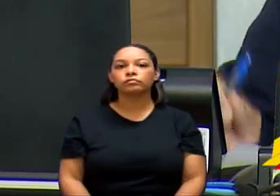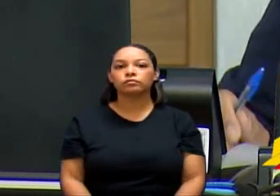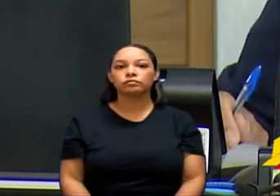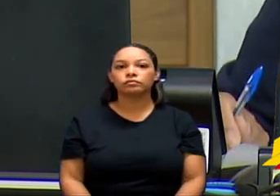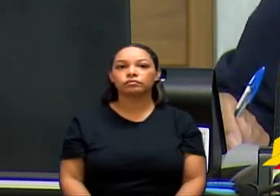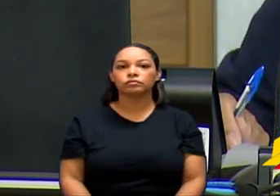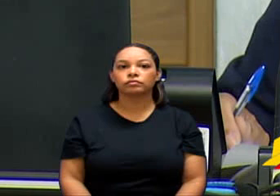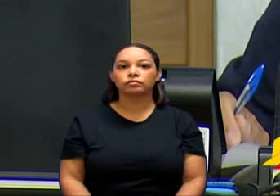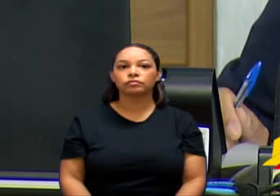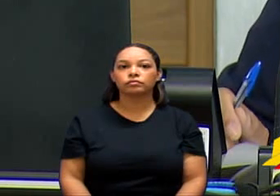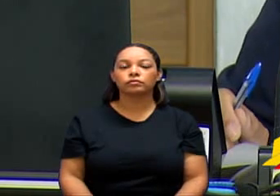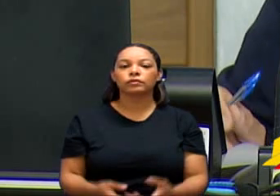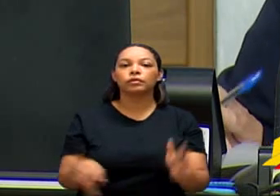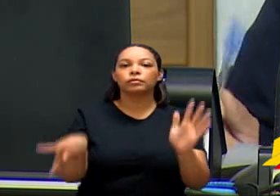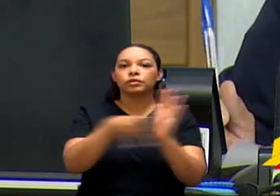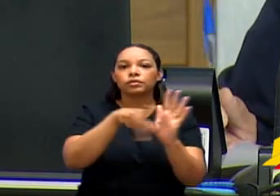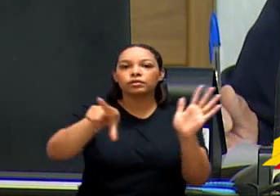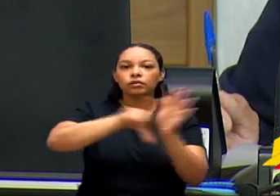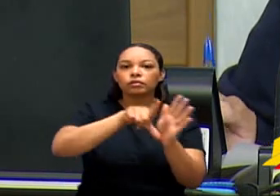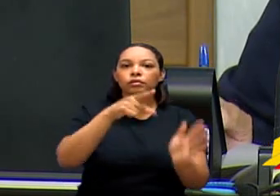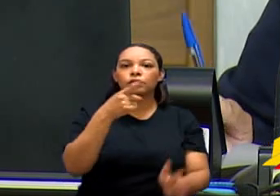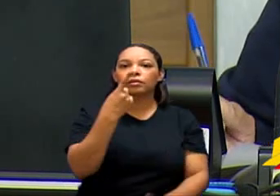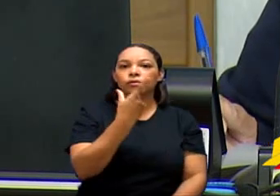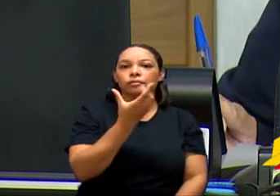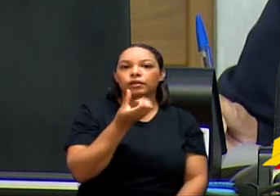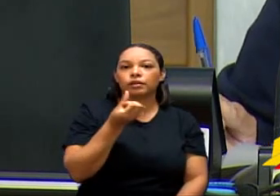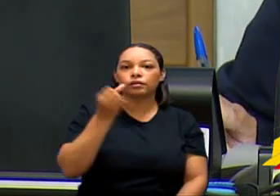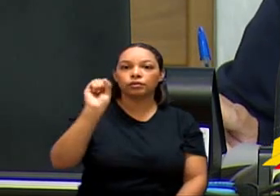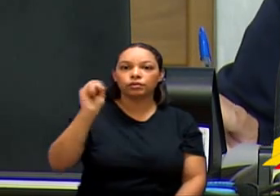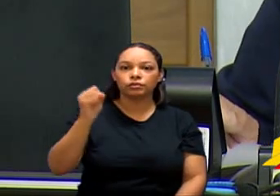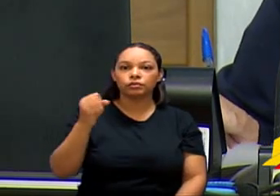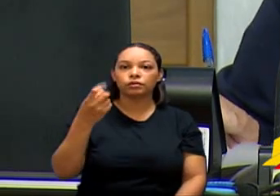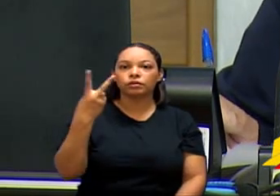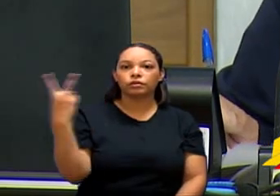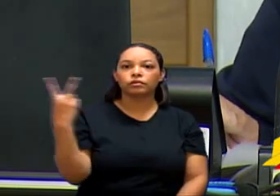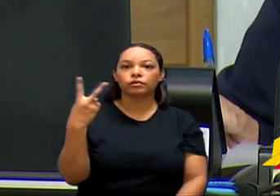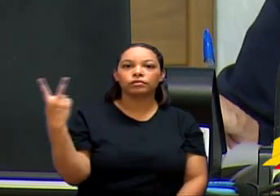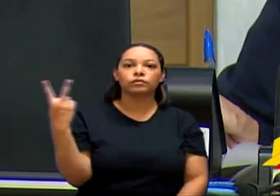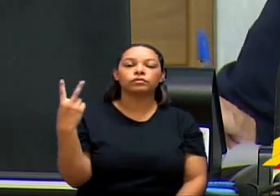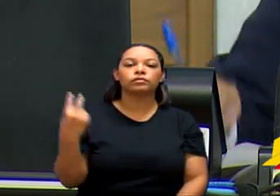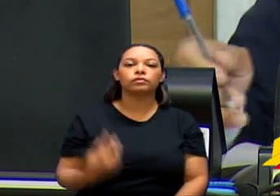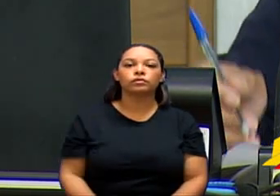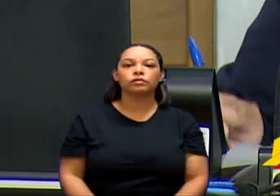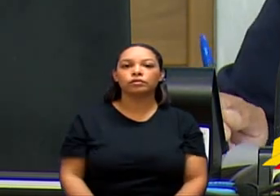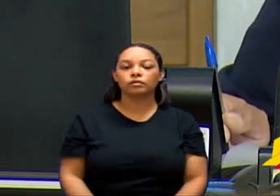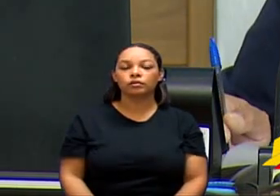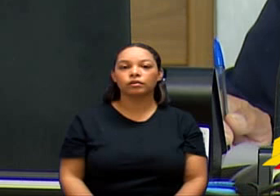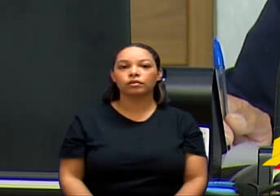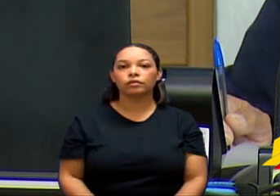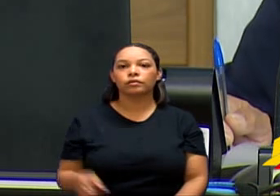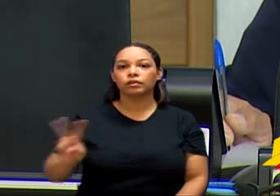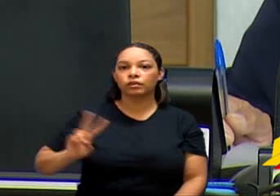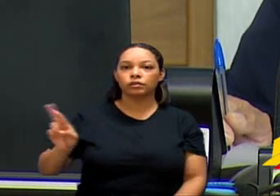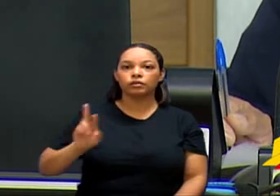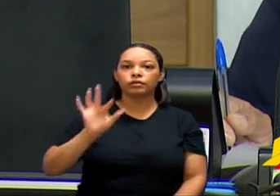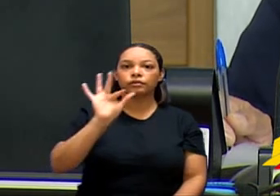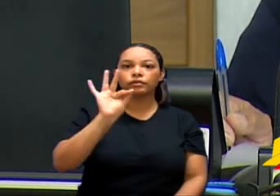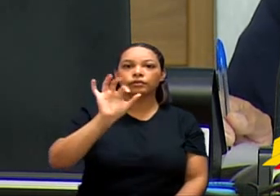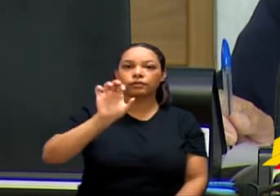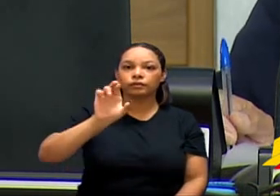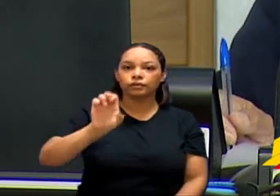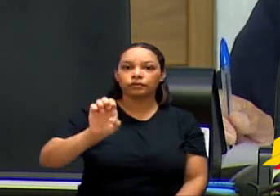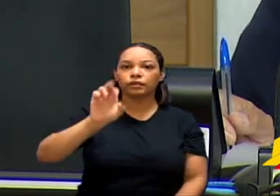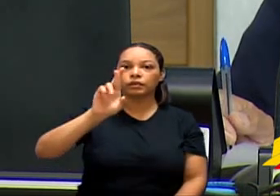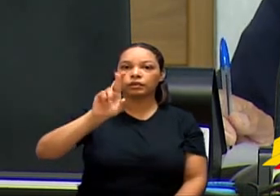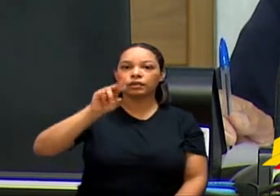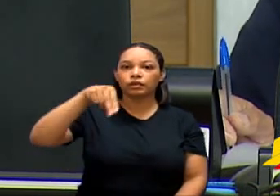emendas. Projeto de lei 168-2022, do vereador Fernando Dino, que dispõe sobre os